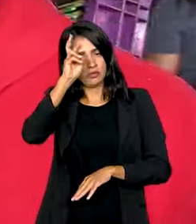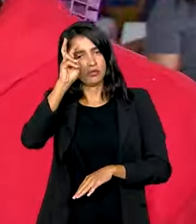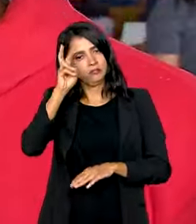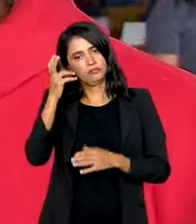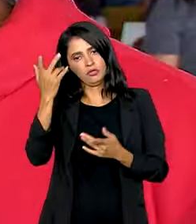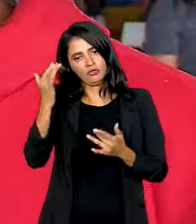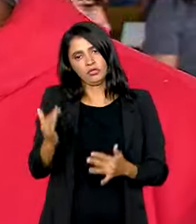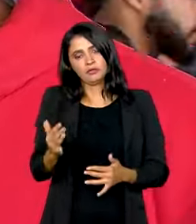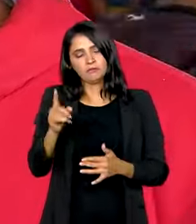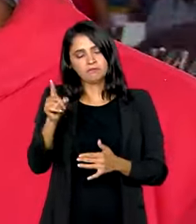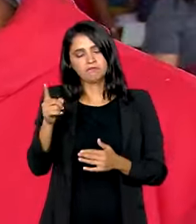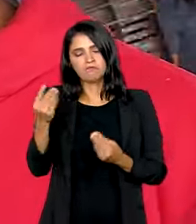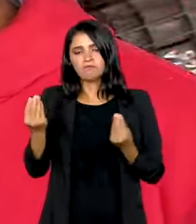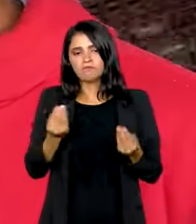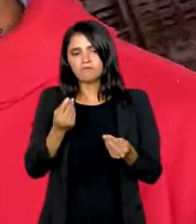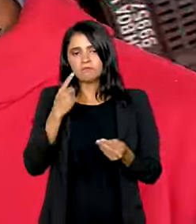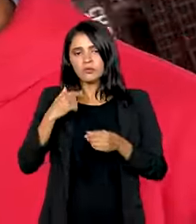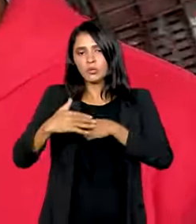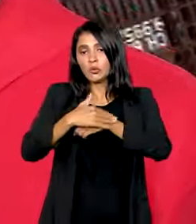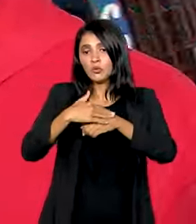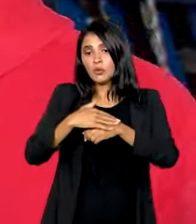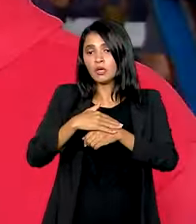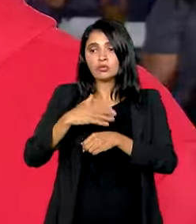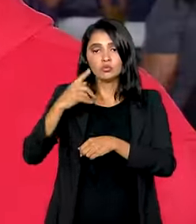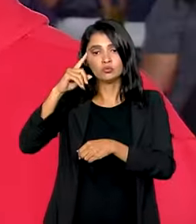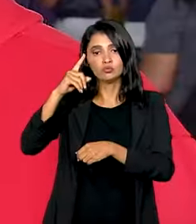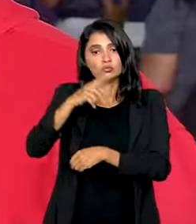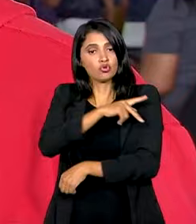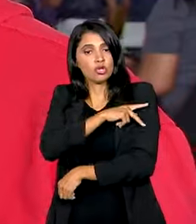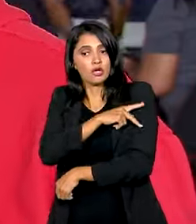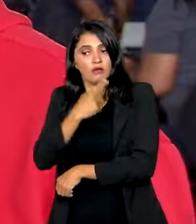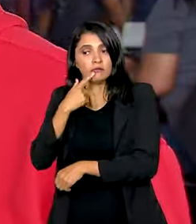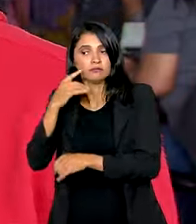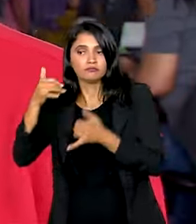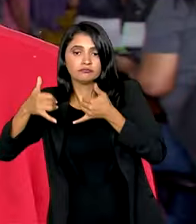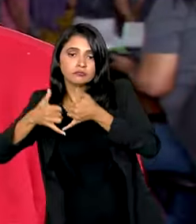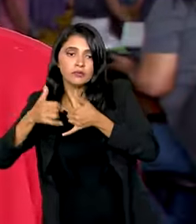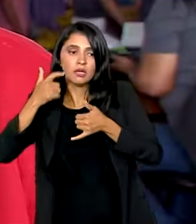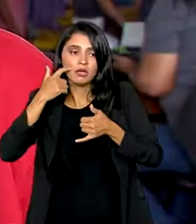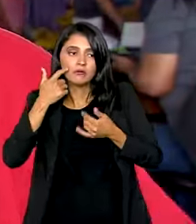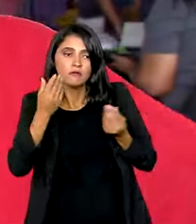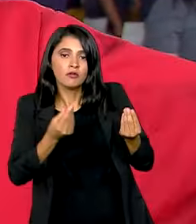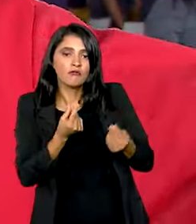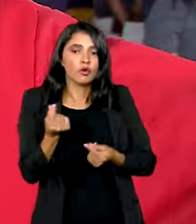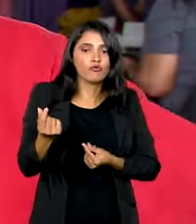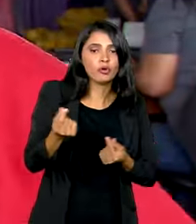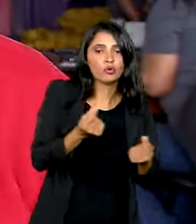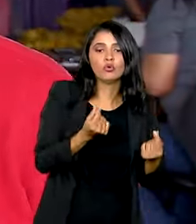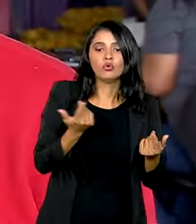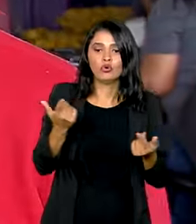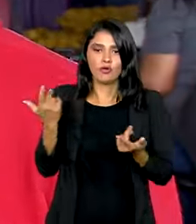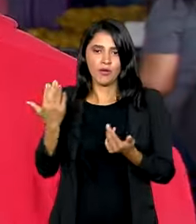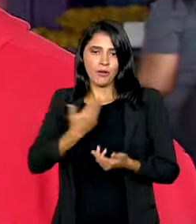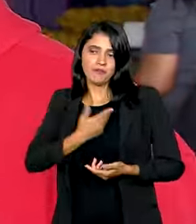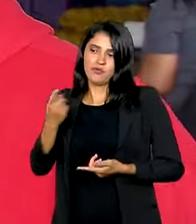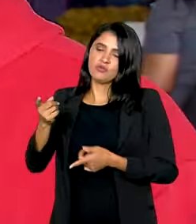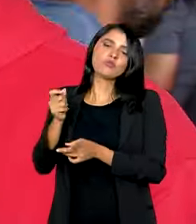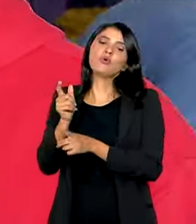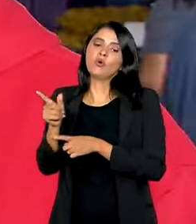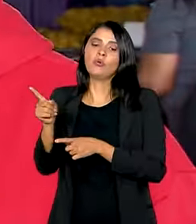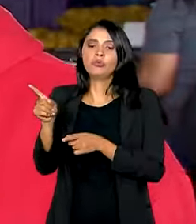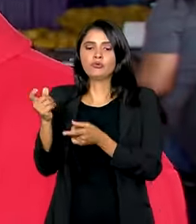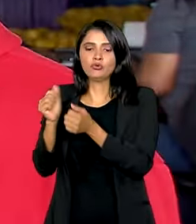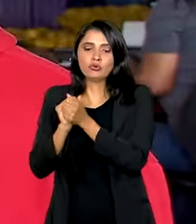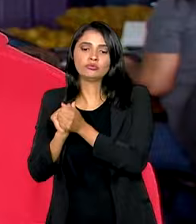eu disse, aí eu converso com meu patrão, entro em contato com ele, ó, começo a averiguar valores tudo, como o meu amigo aqui que eu compro com ele, eu